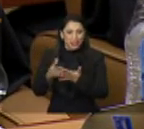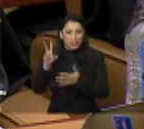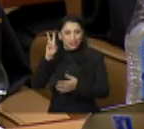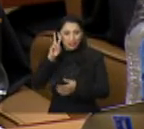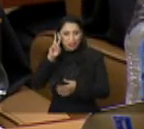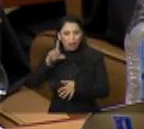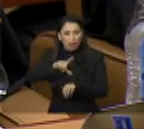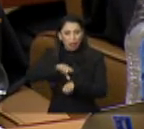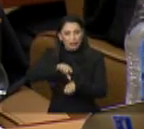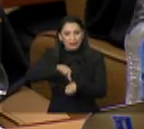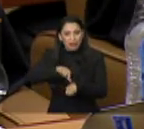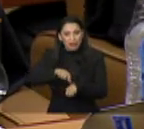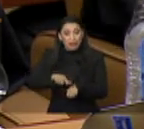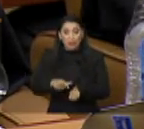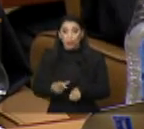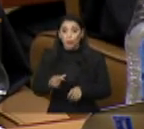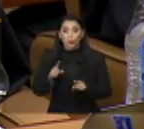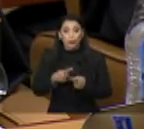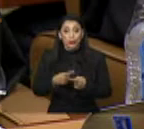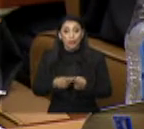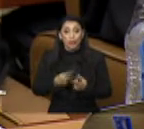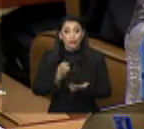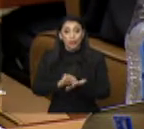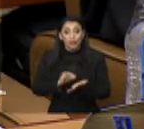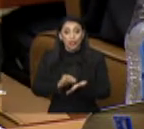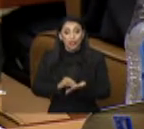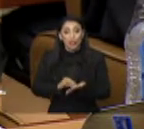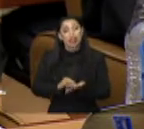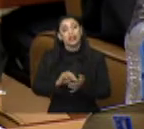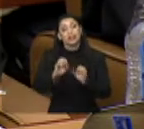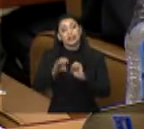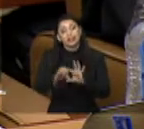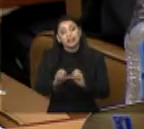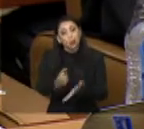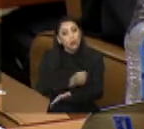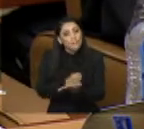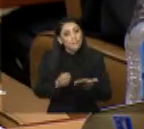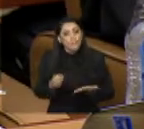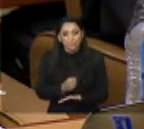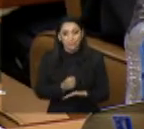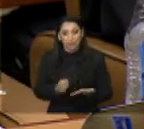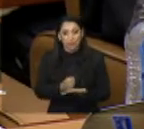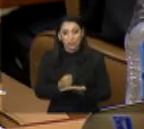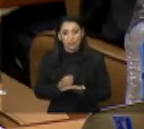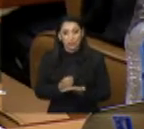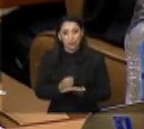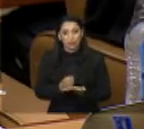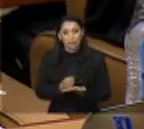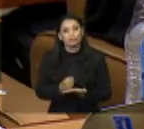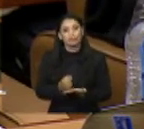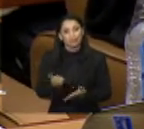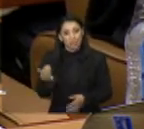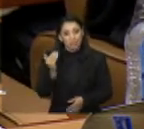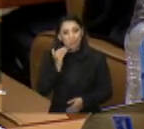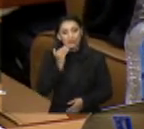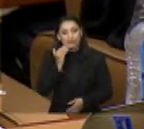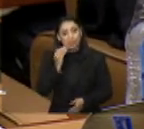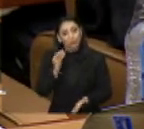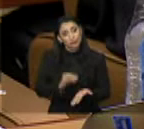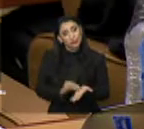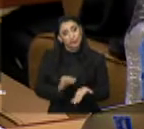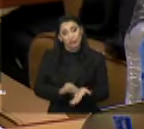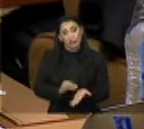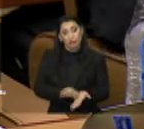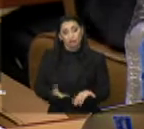ou a deficiência da Educação Básica é apontada como uma das principais causas a